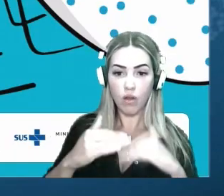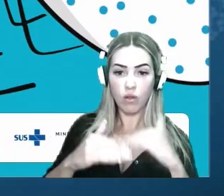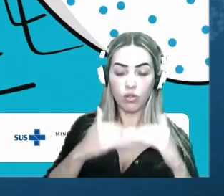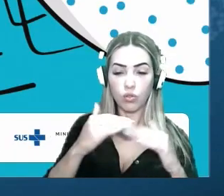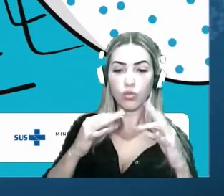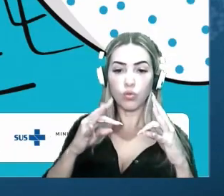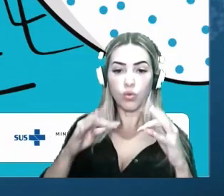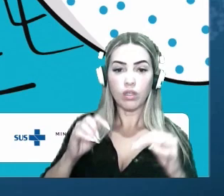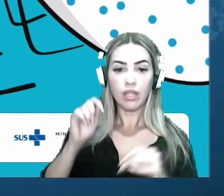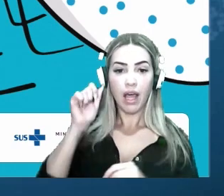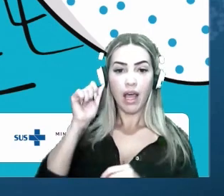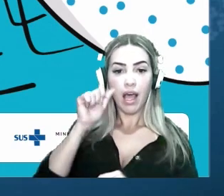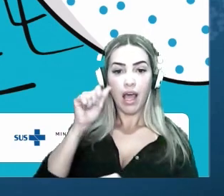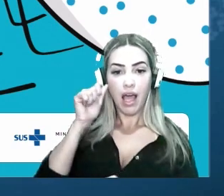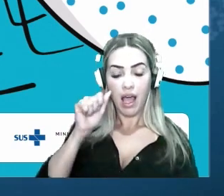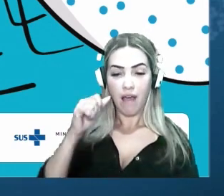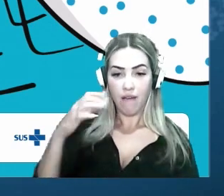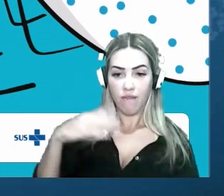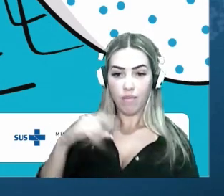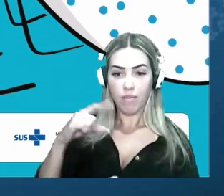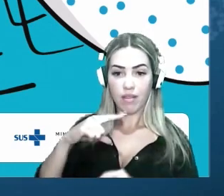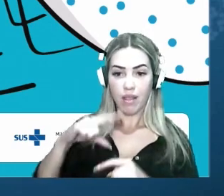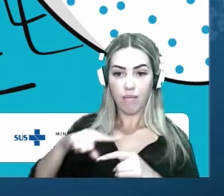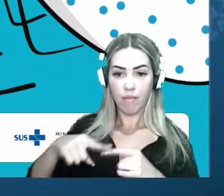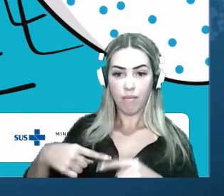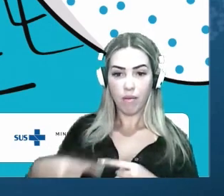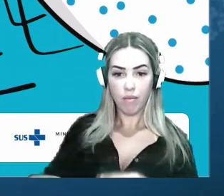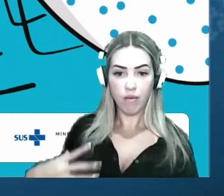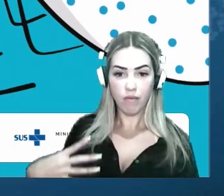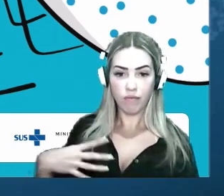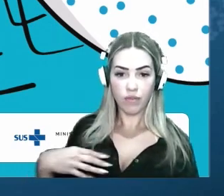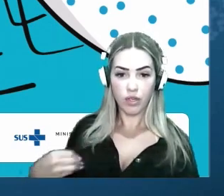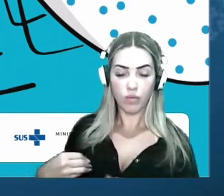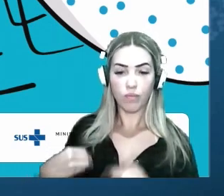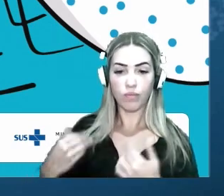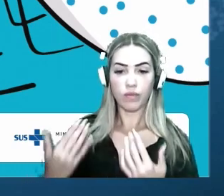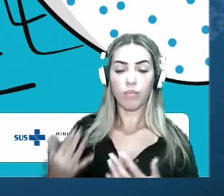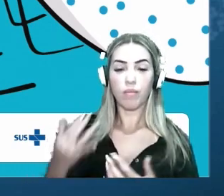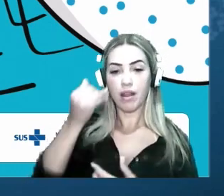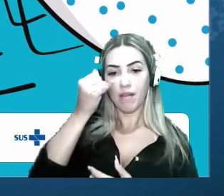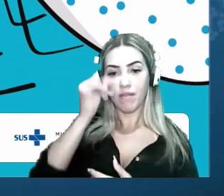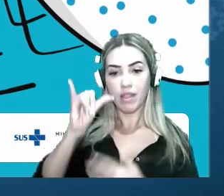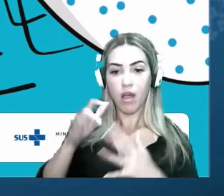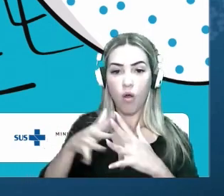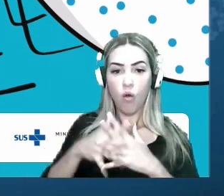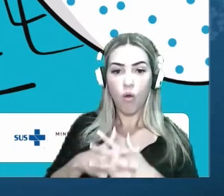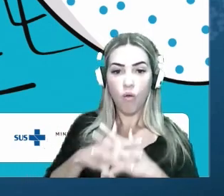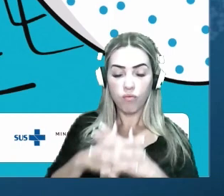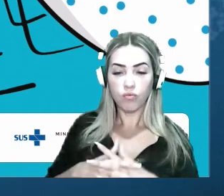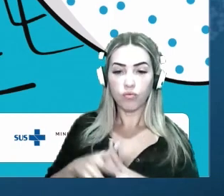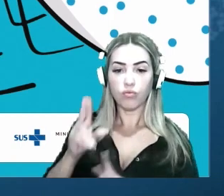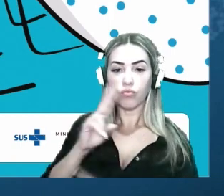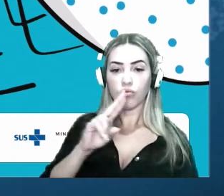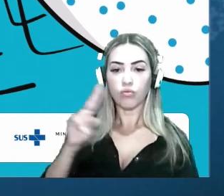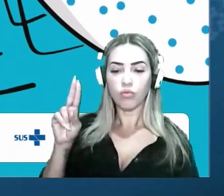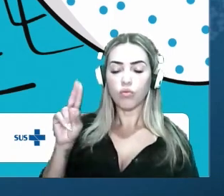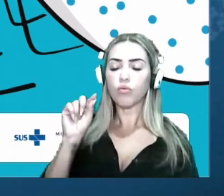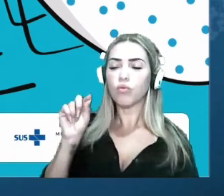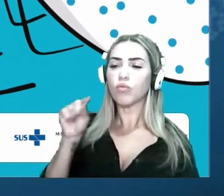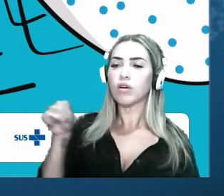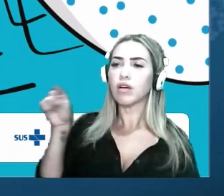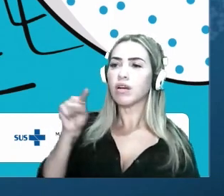Wolbachia, ela passa para a sua prole. E aí, para a gente evitar confusão com o nome, o que é que esse pessoal da Chewbacca,